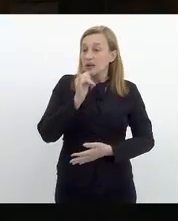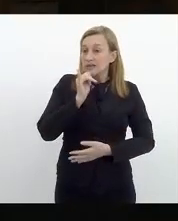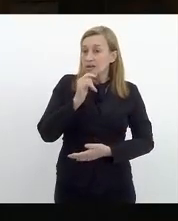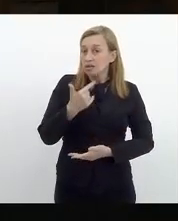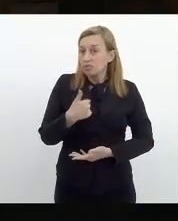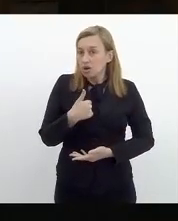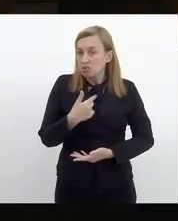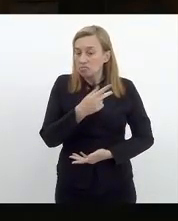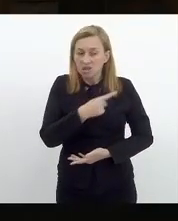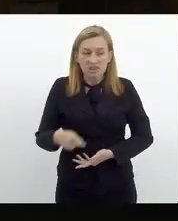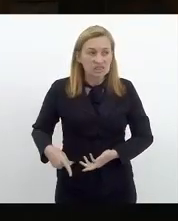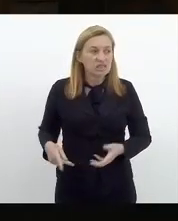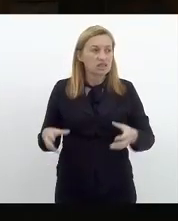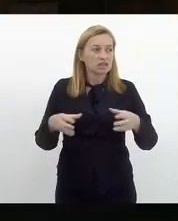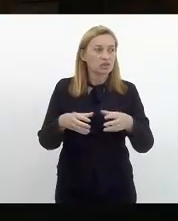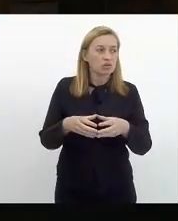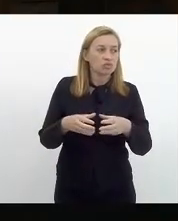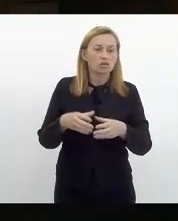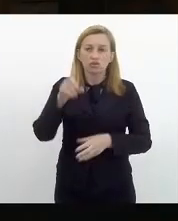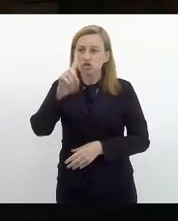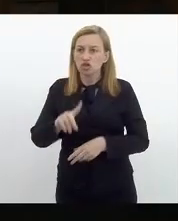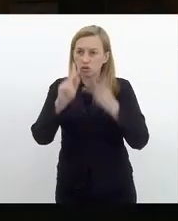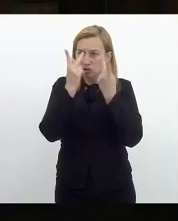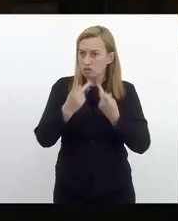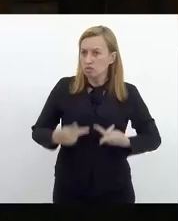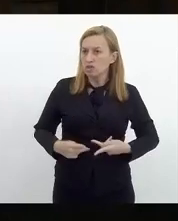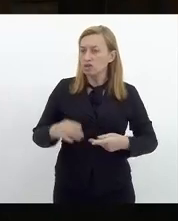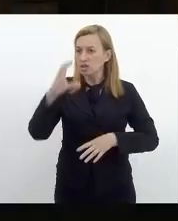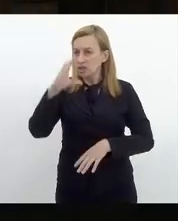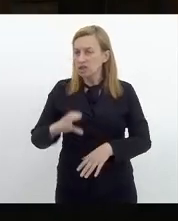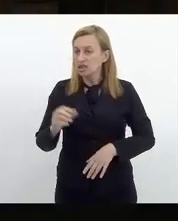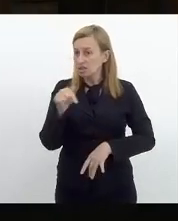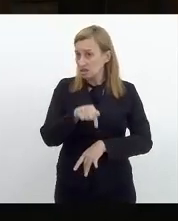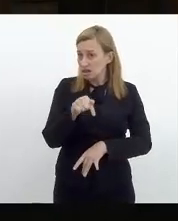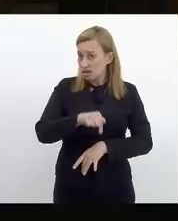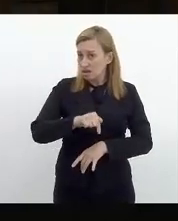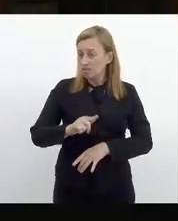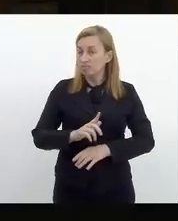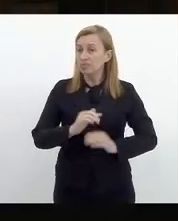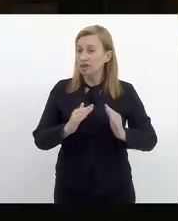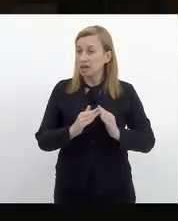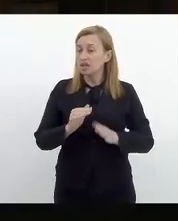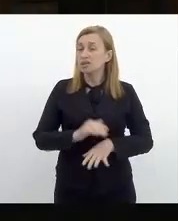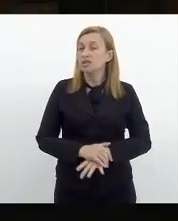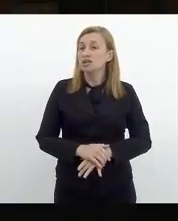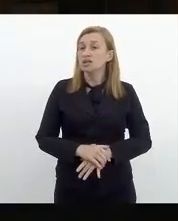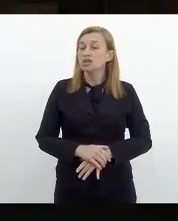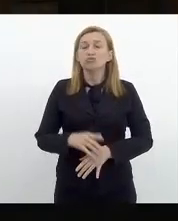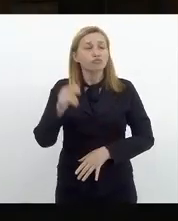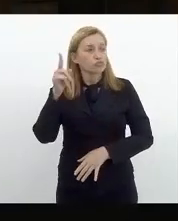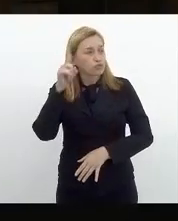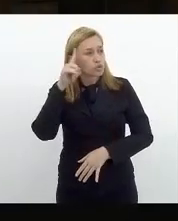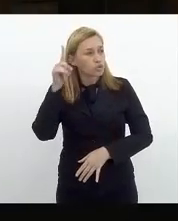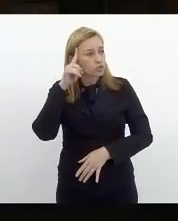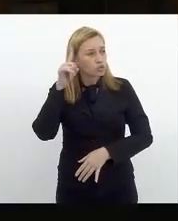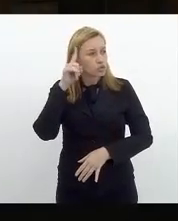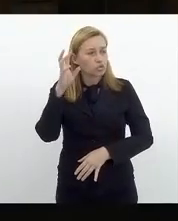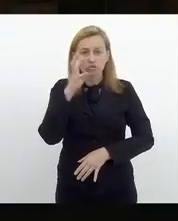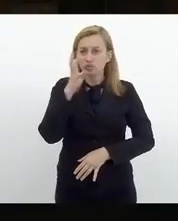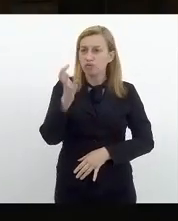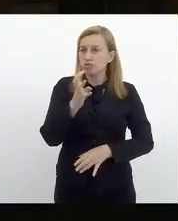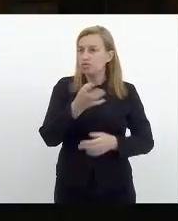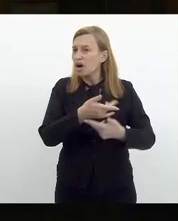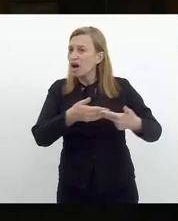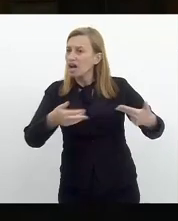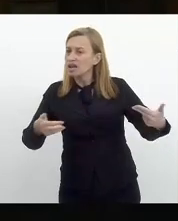enquanto o presidente da Comissão de defesa dos direitos humanos e cidadania dessa casa recebo diariamente diversas denúncias